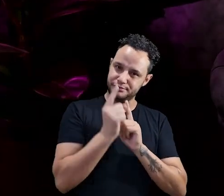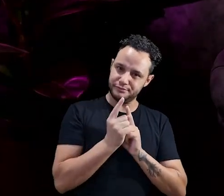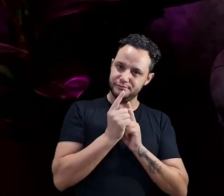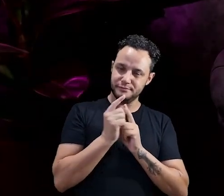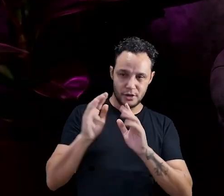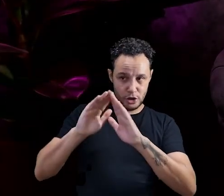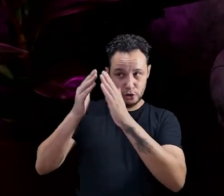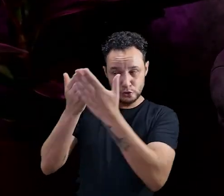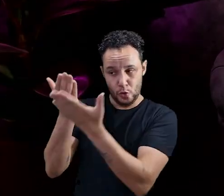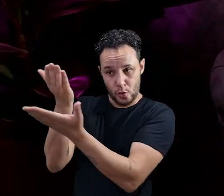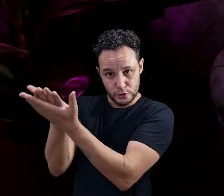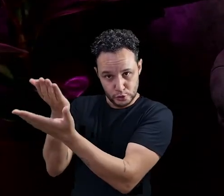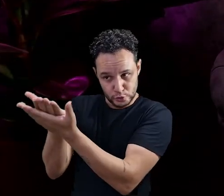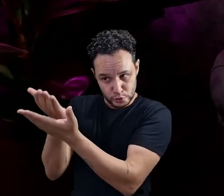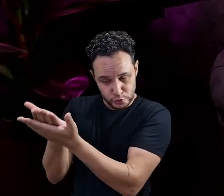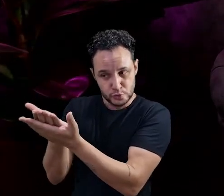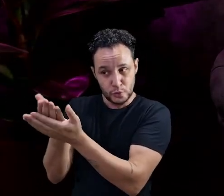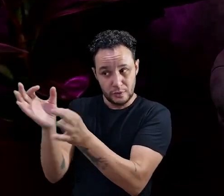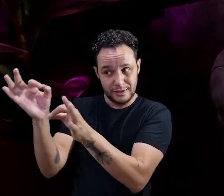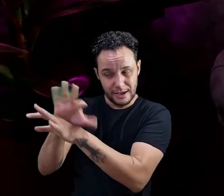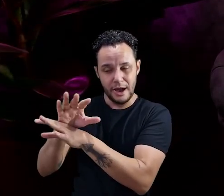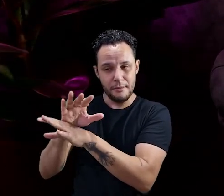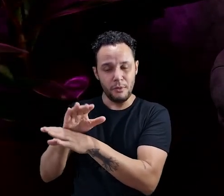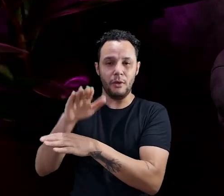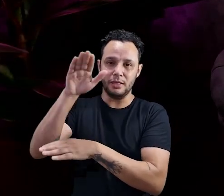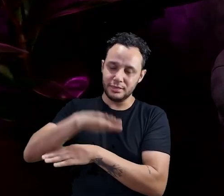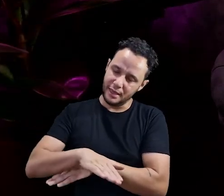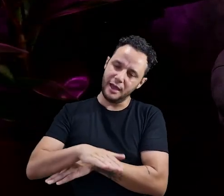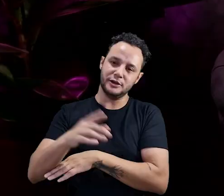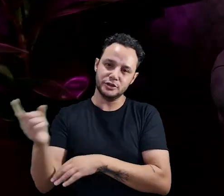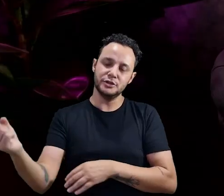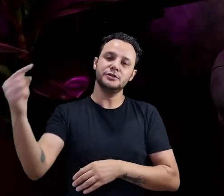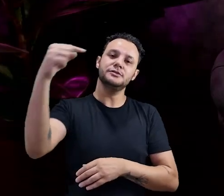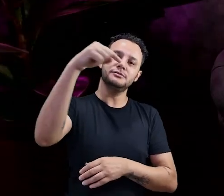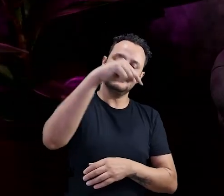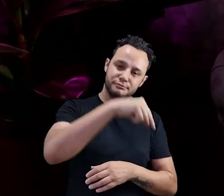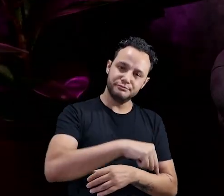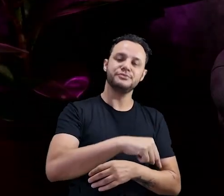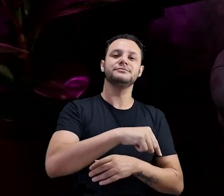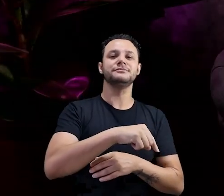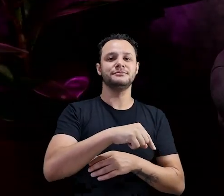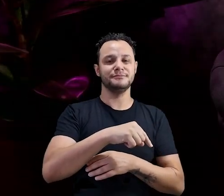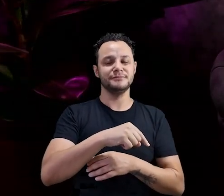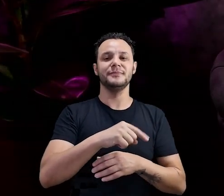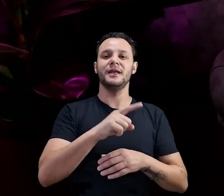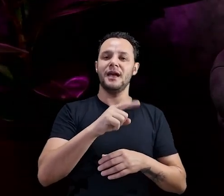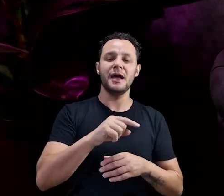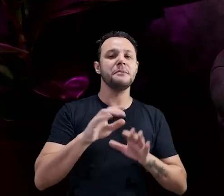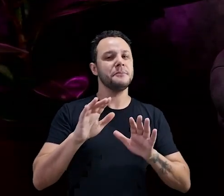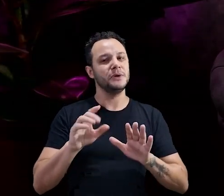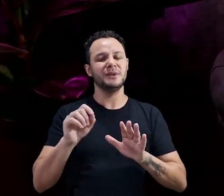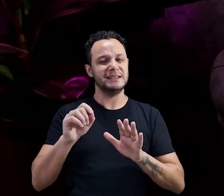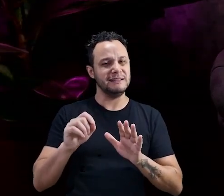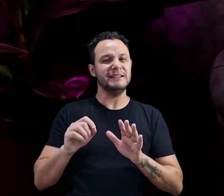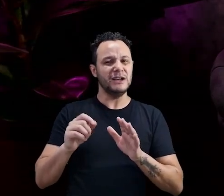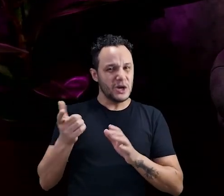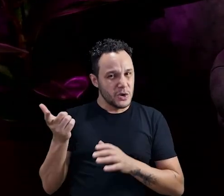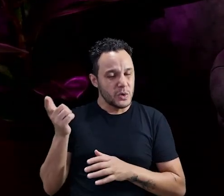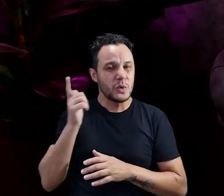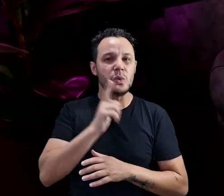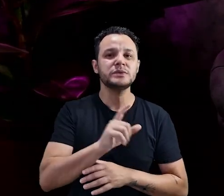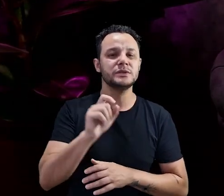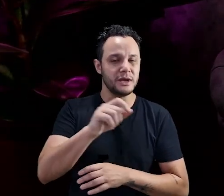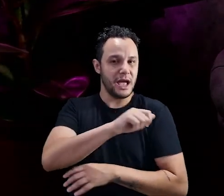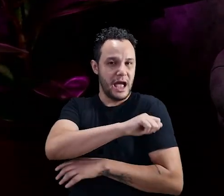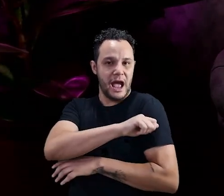idealmente no contraturno, com um plano de atendimento específico. Novamente eu friso, idealmente, porque nem sempre a gente consegue